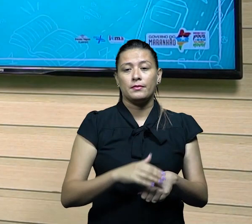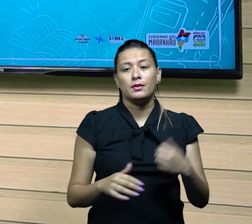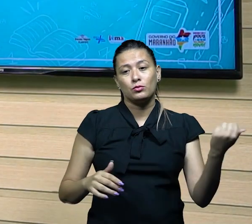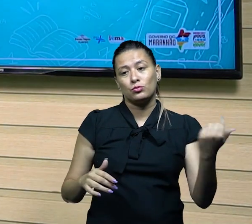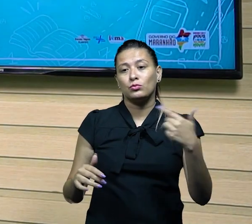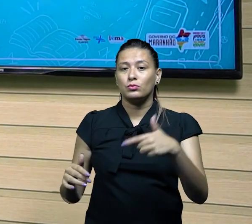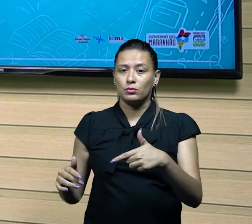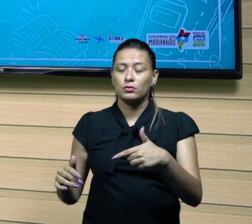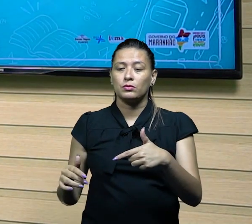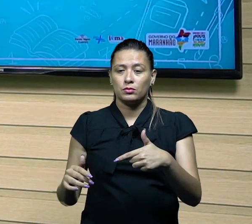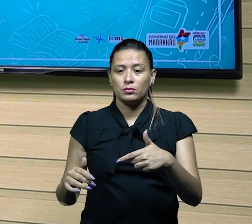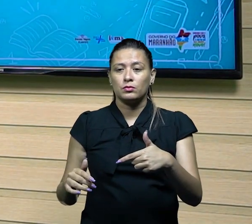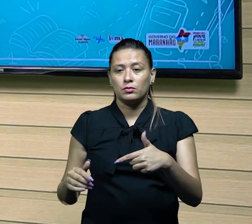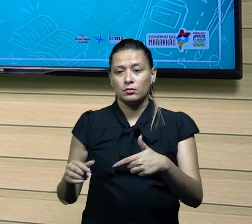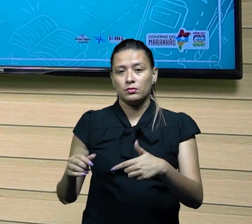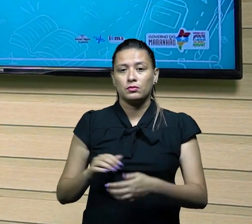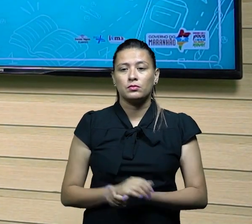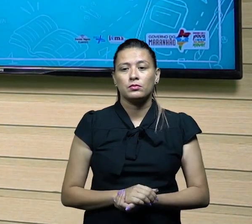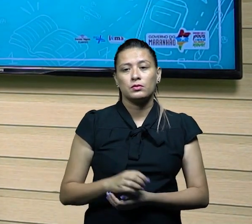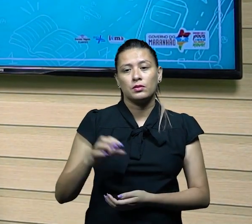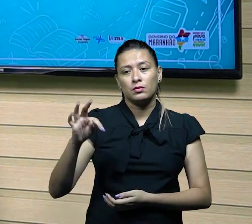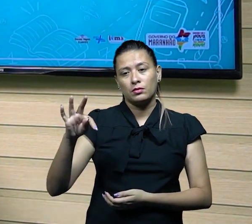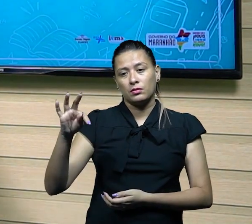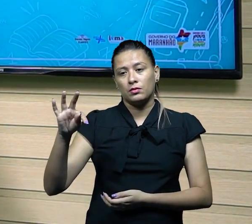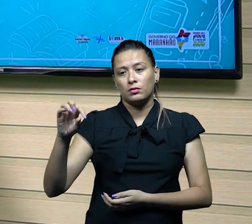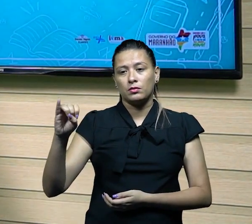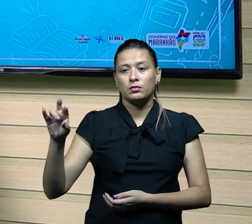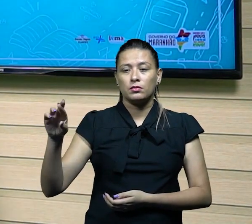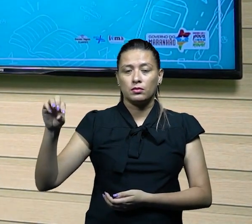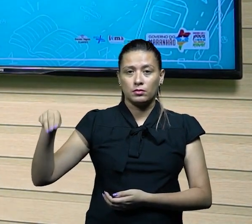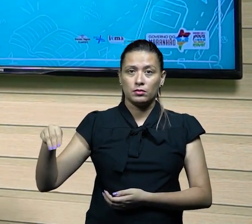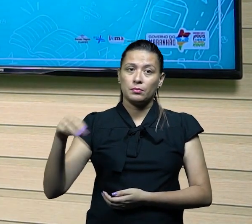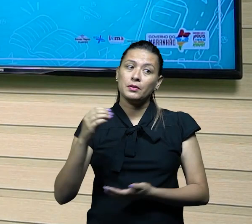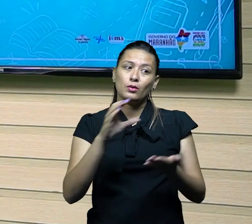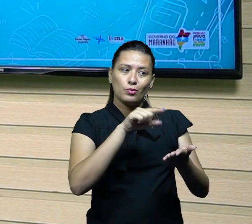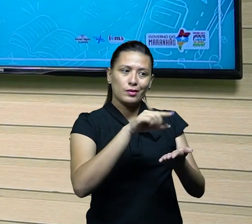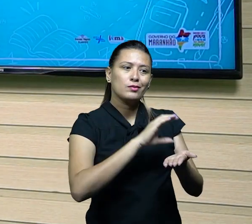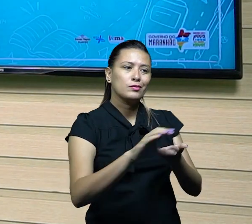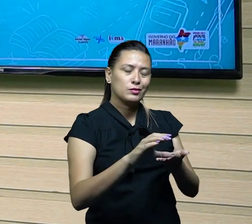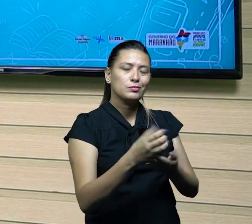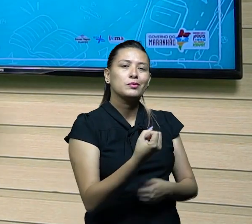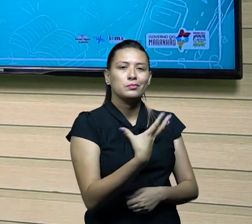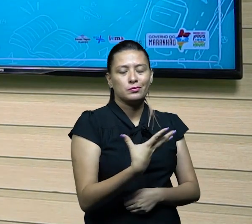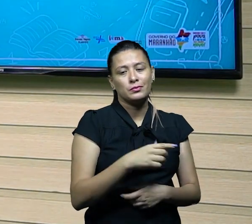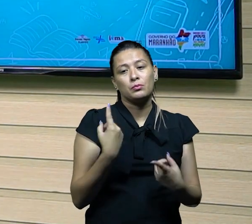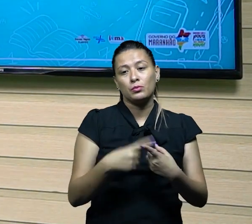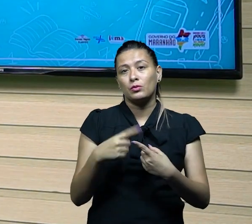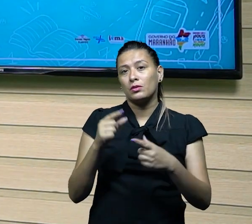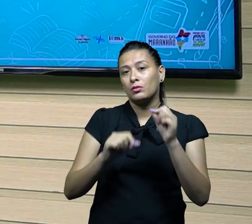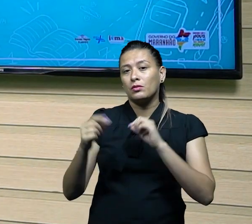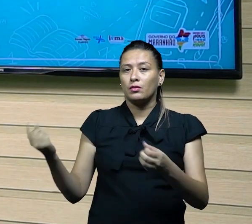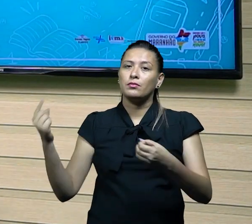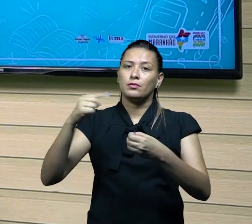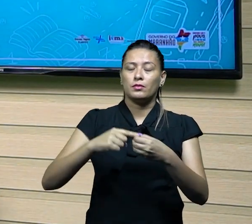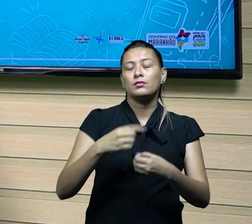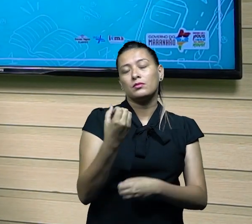eu invisto nessa situação. Faço investimento. Agora, se ele for menor que o resultado, é melhor eu colocar meu dinheiro